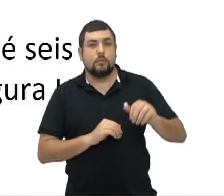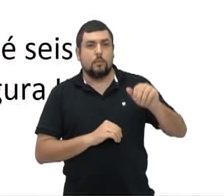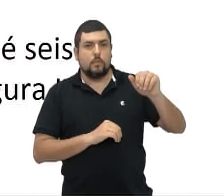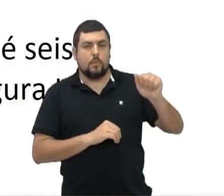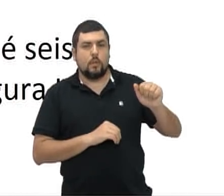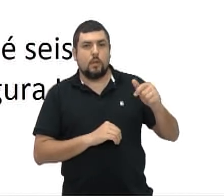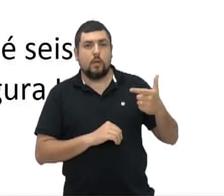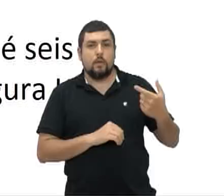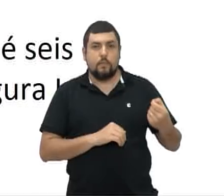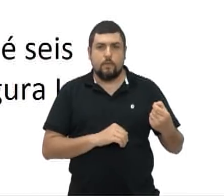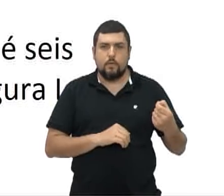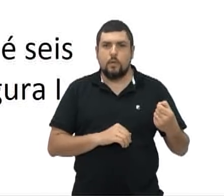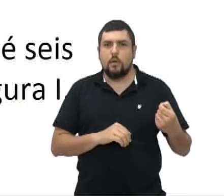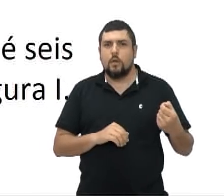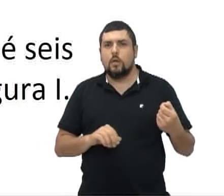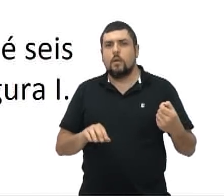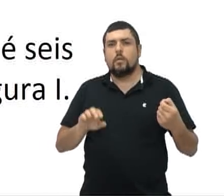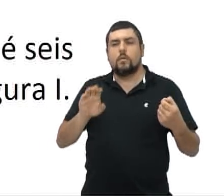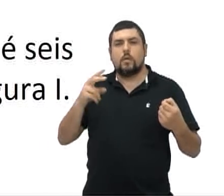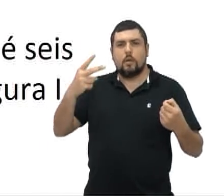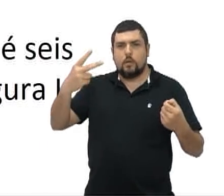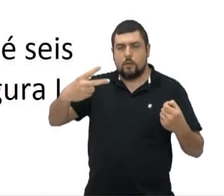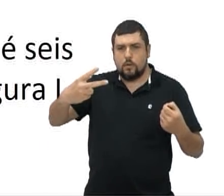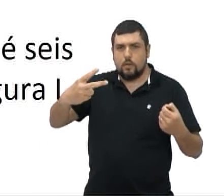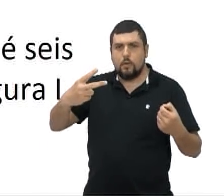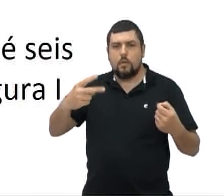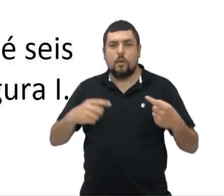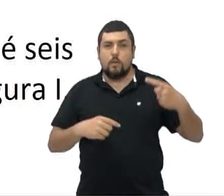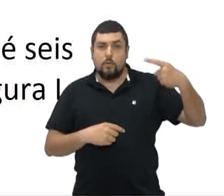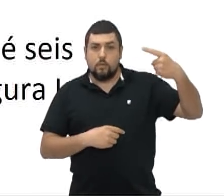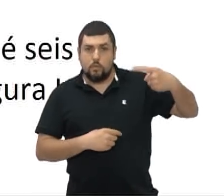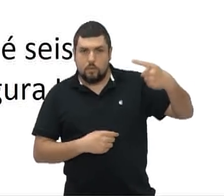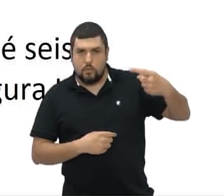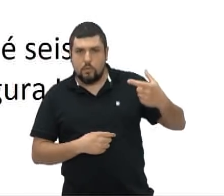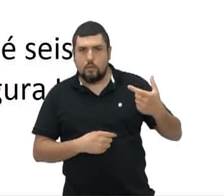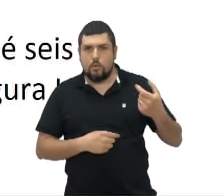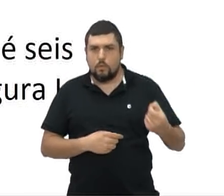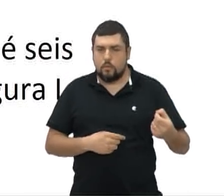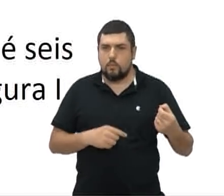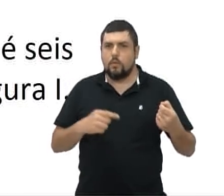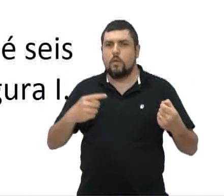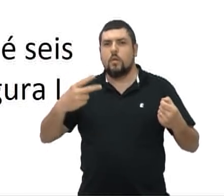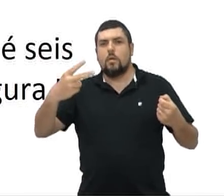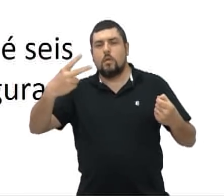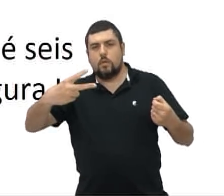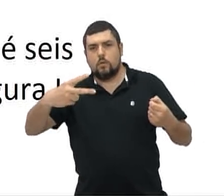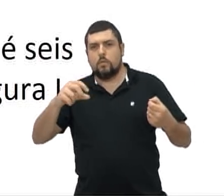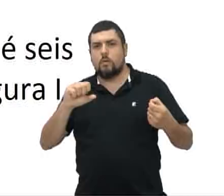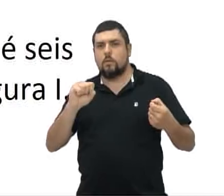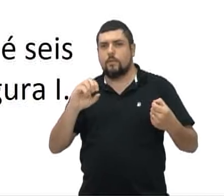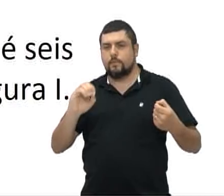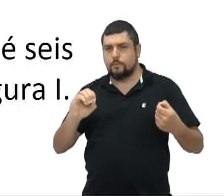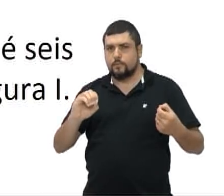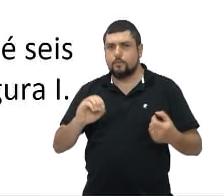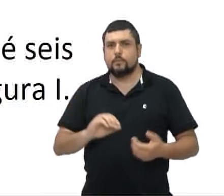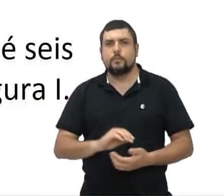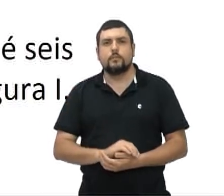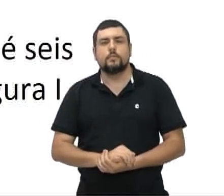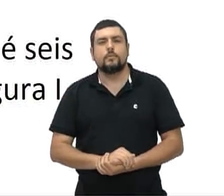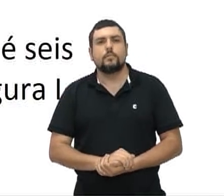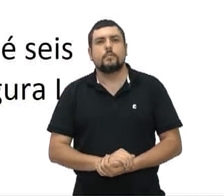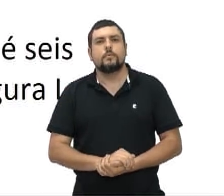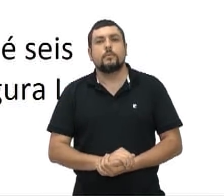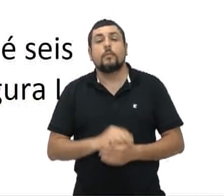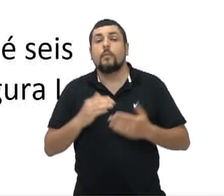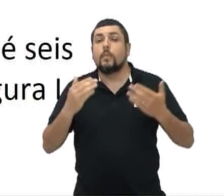20 quadradinhos, e a figura 2, figura 1 e a figura 2 com 80 quadradinhos.